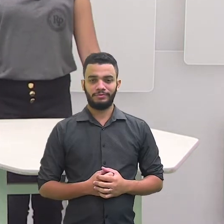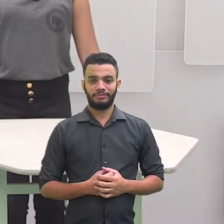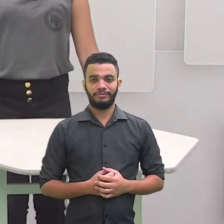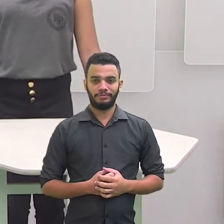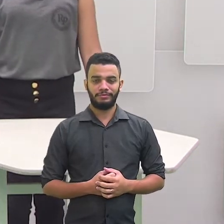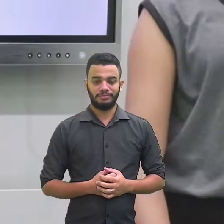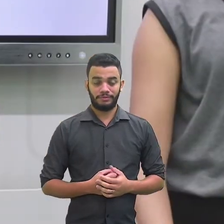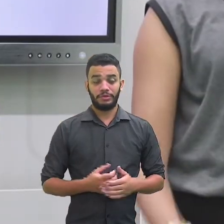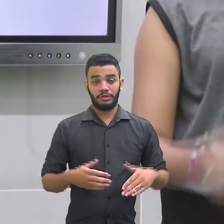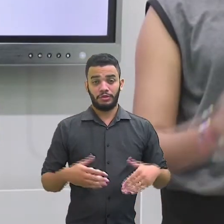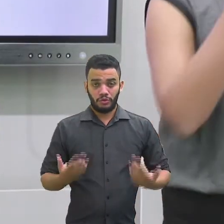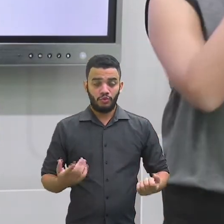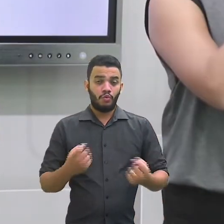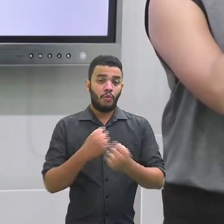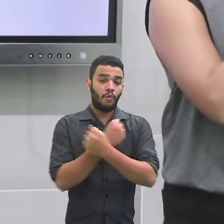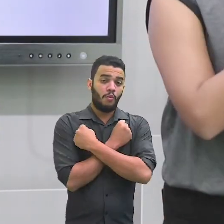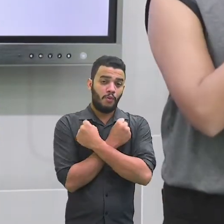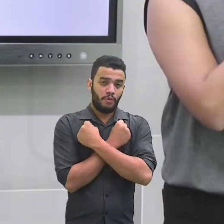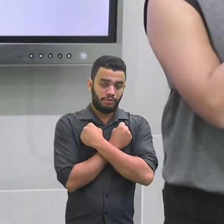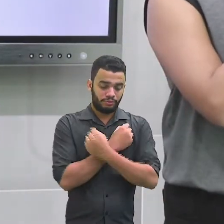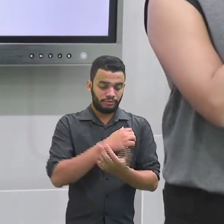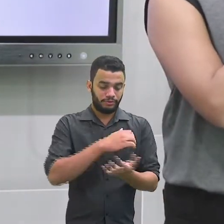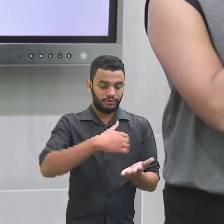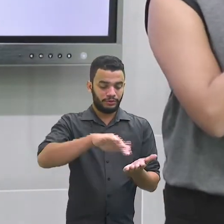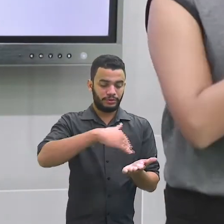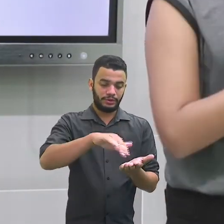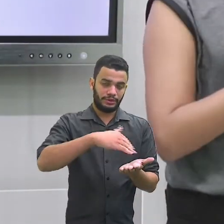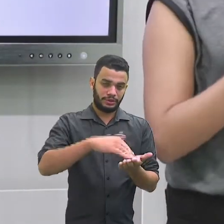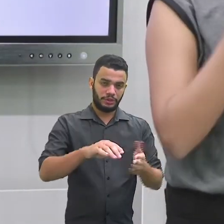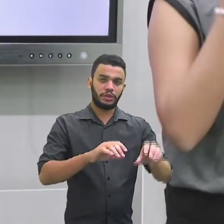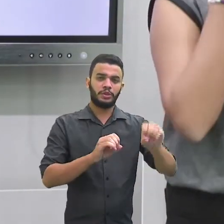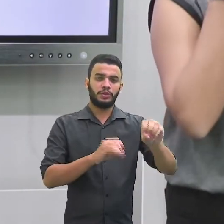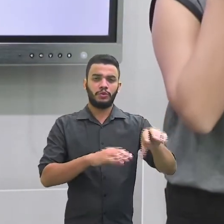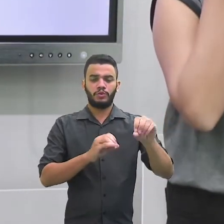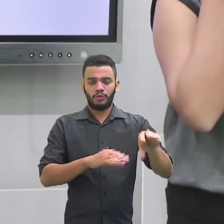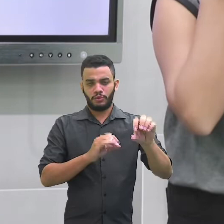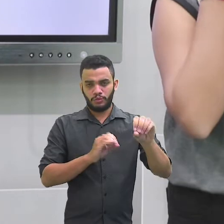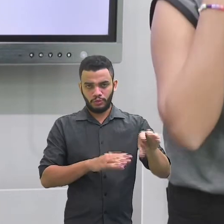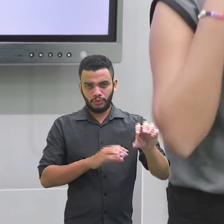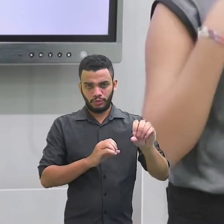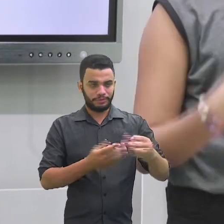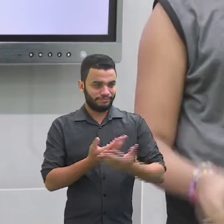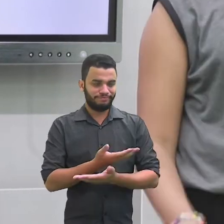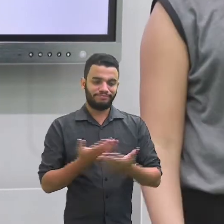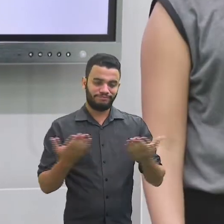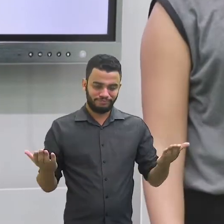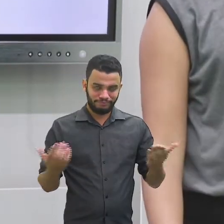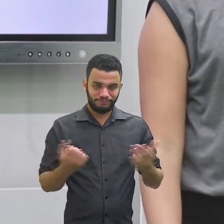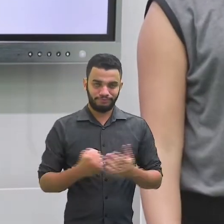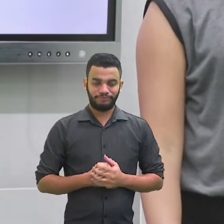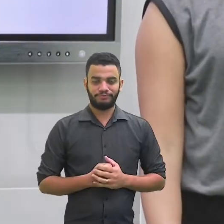Acertou! Um abraço para o pessoal da Secretaria de Educação, tá, gente? Um abraço para vocês!